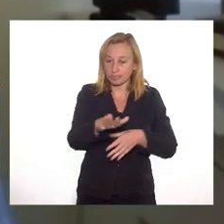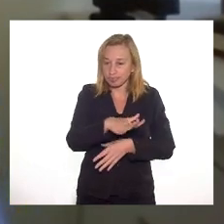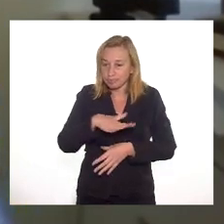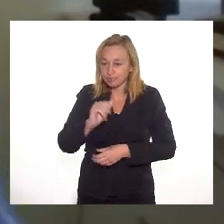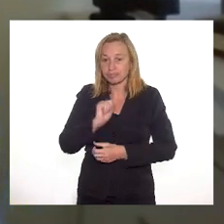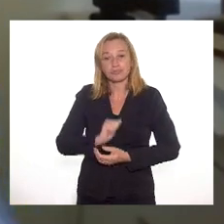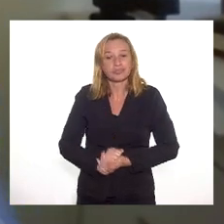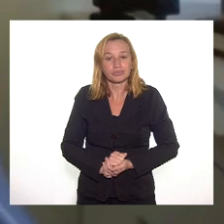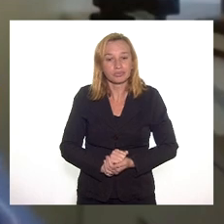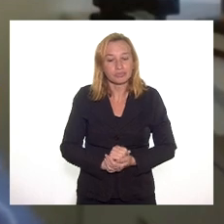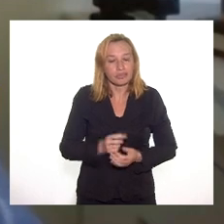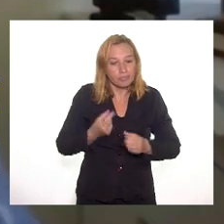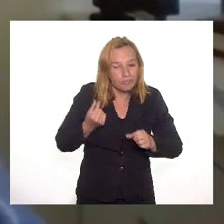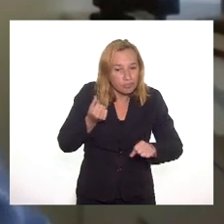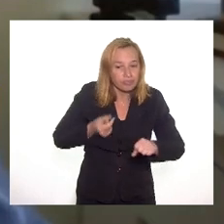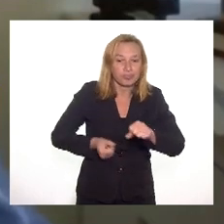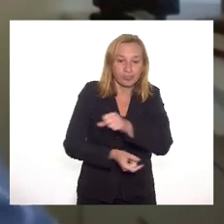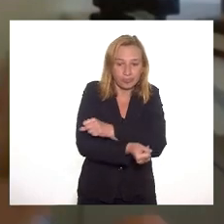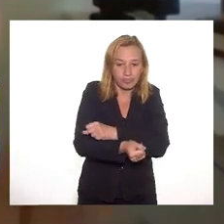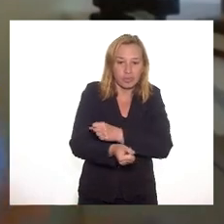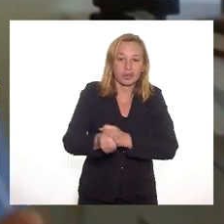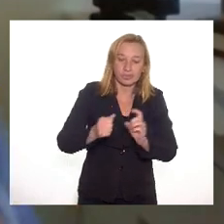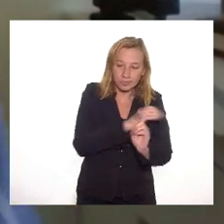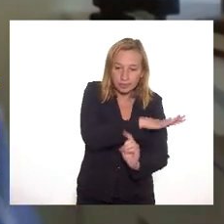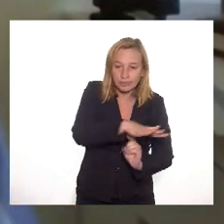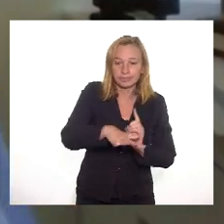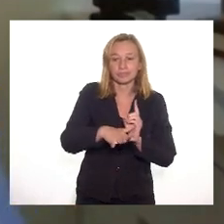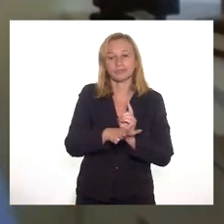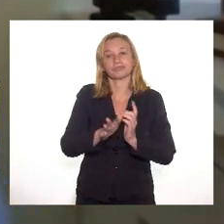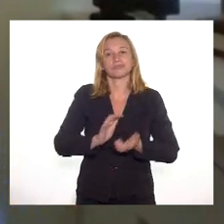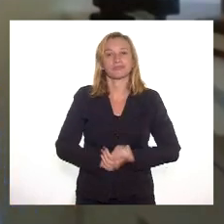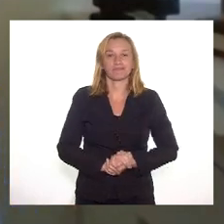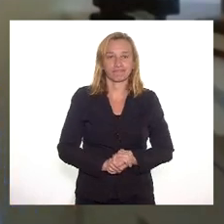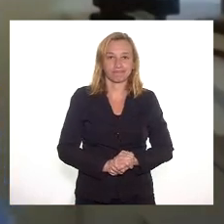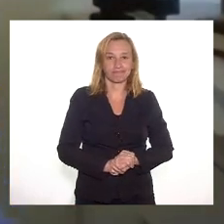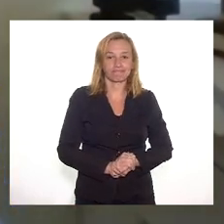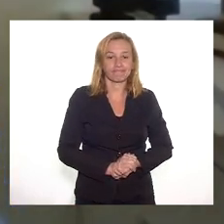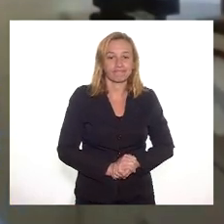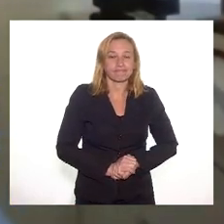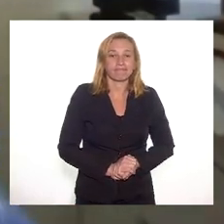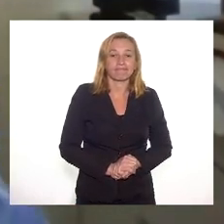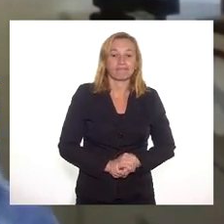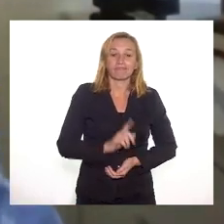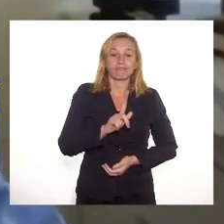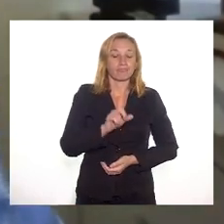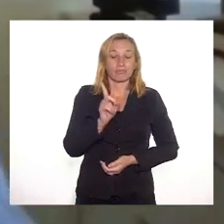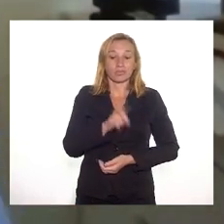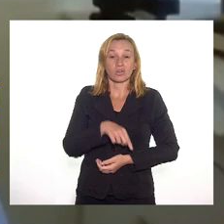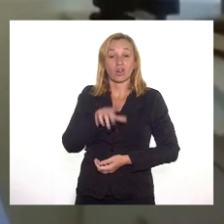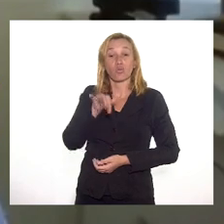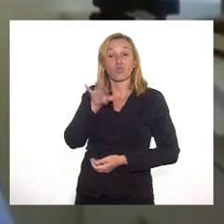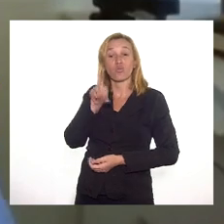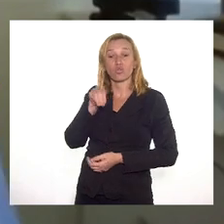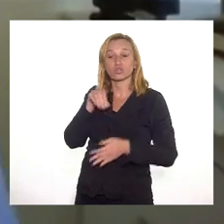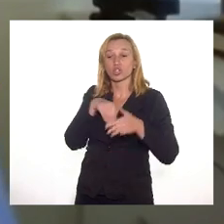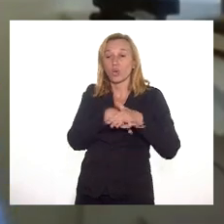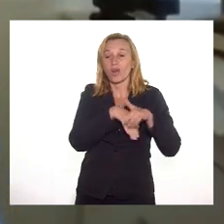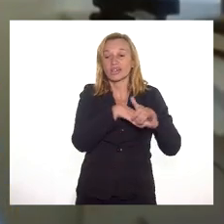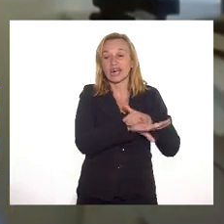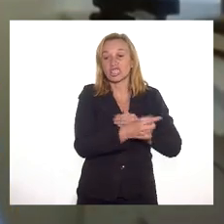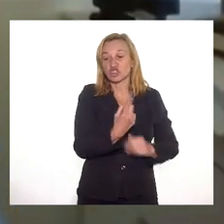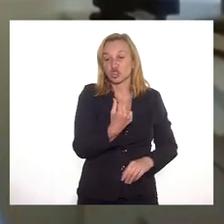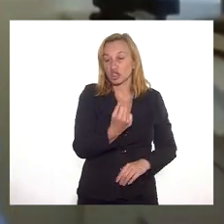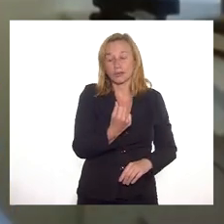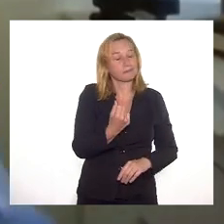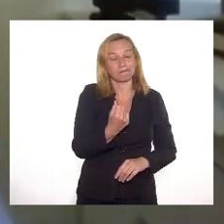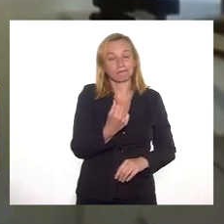de investimentos sociais. Então, não é um fundo de poupança, é um fundo